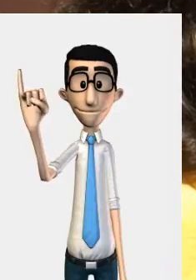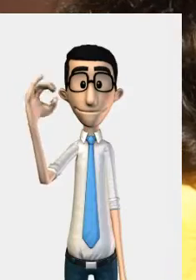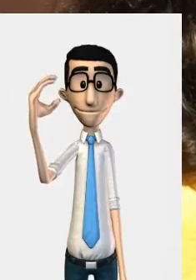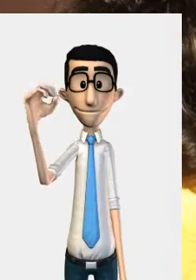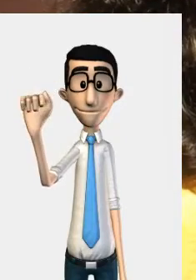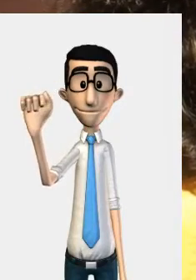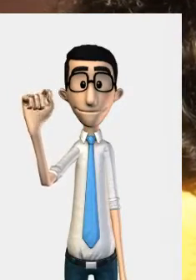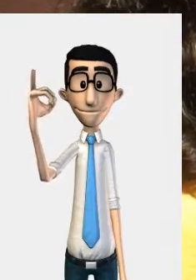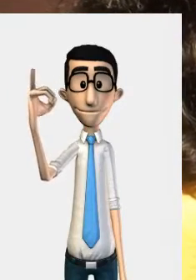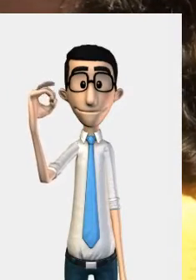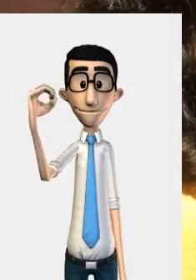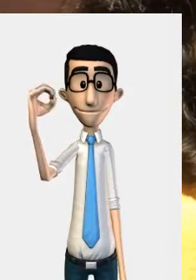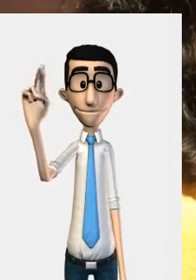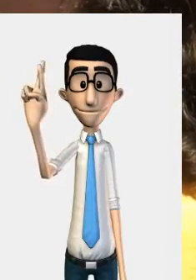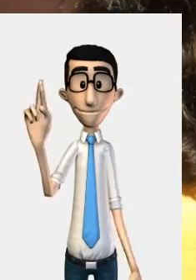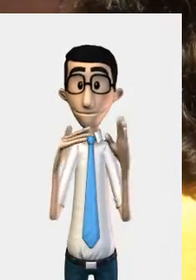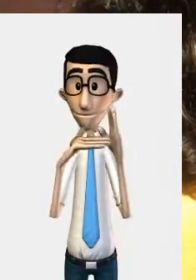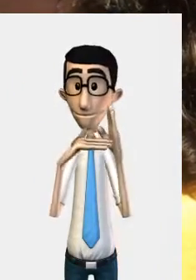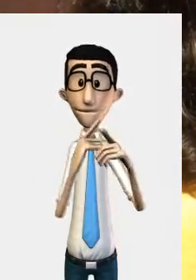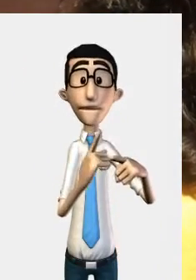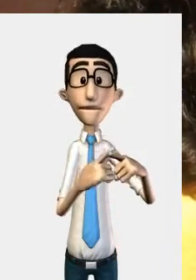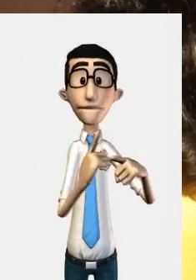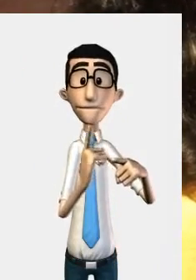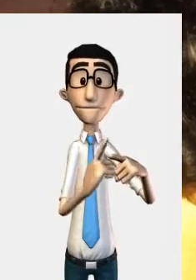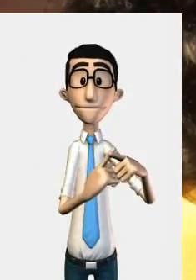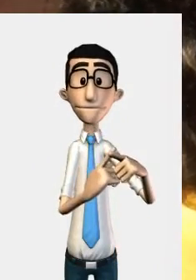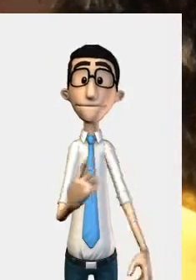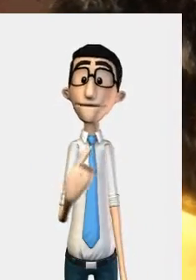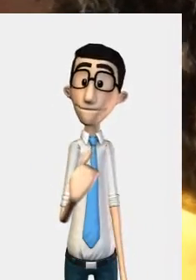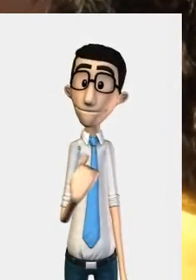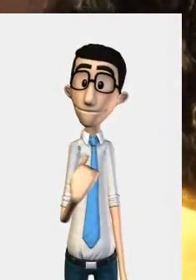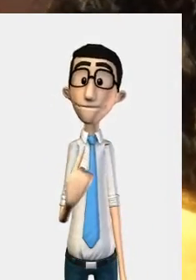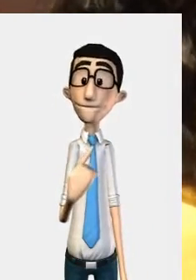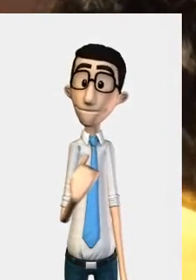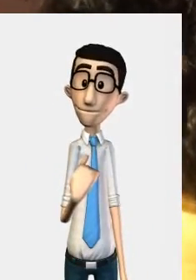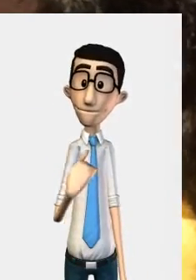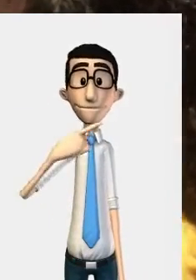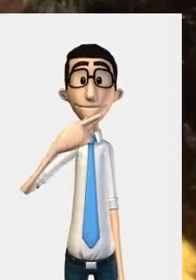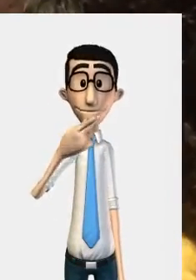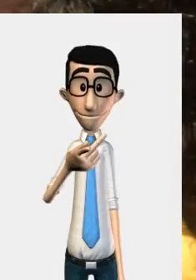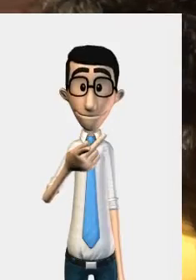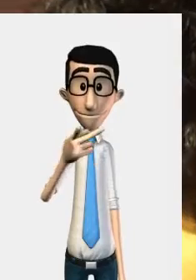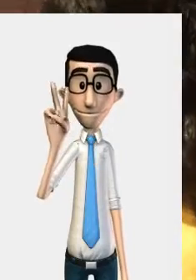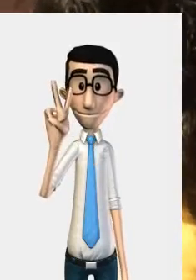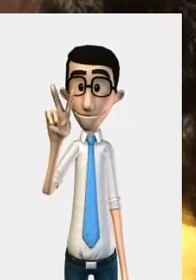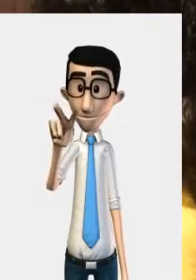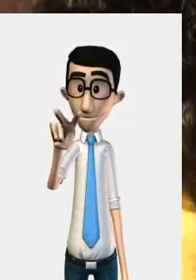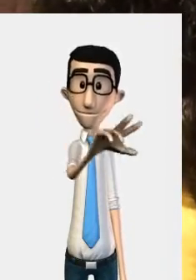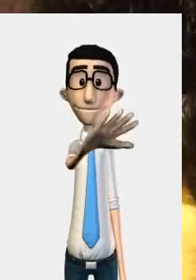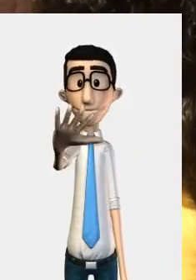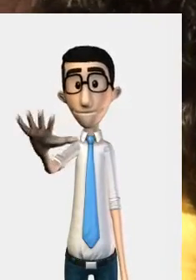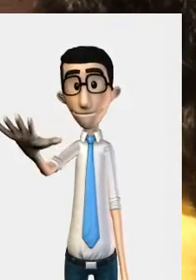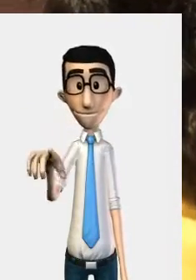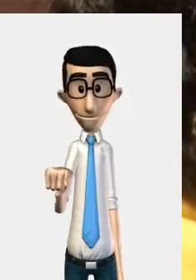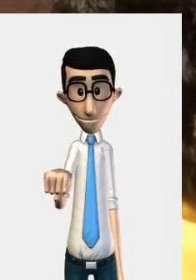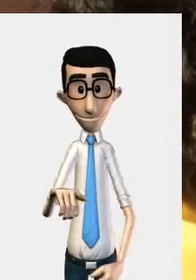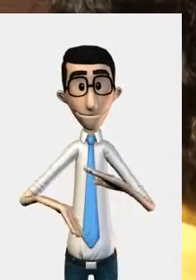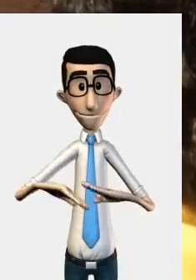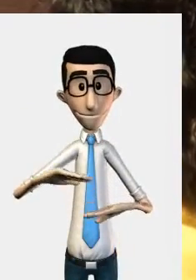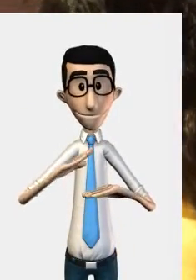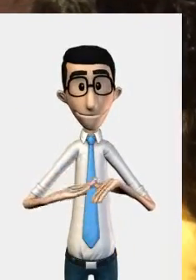meu conhecimento e vão começar a treinar outras pessoas. E isso vai virar uma bola de neve positiva. Então foi esse o meu